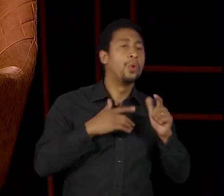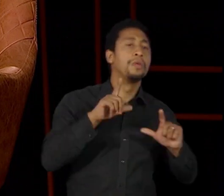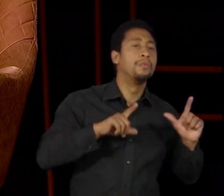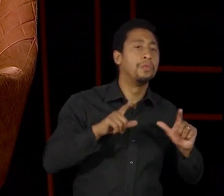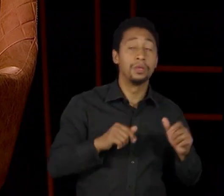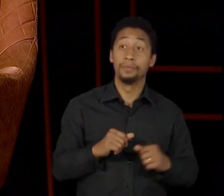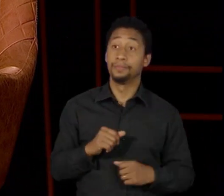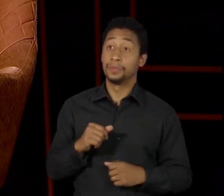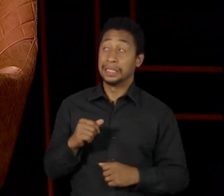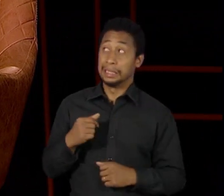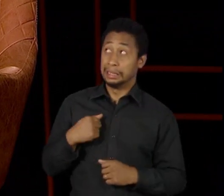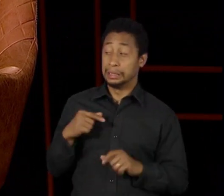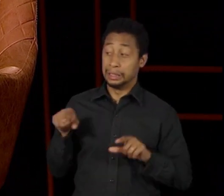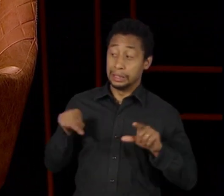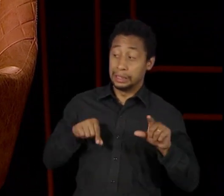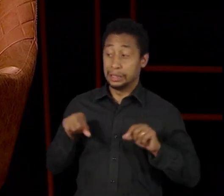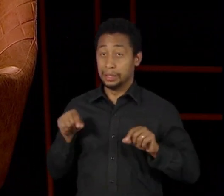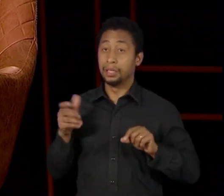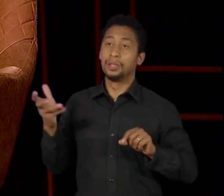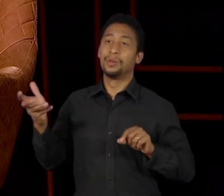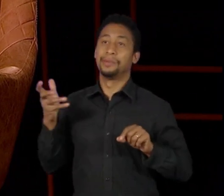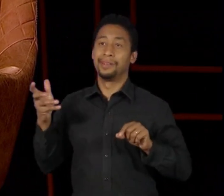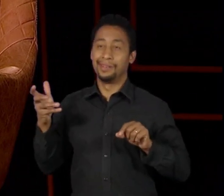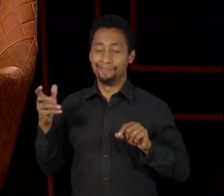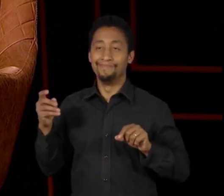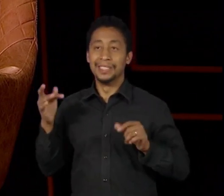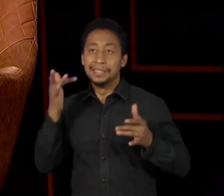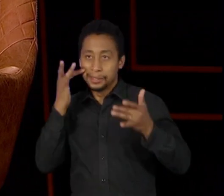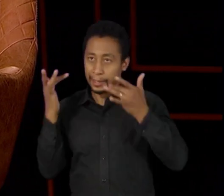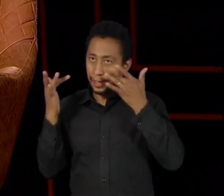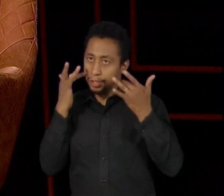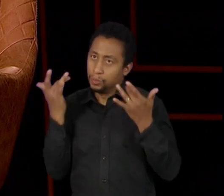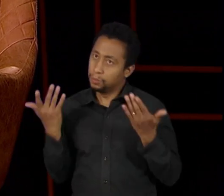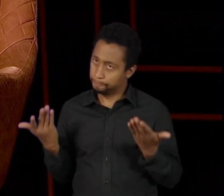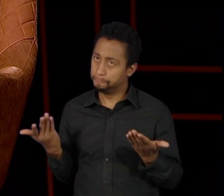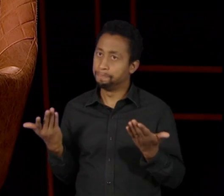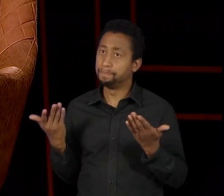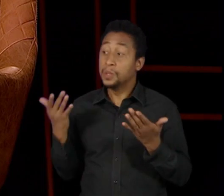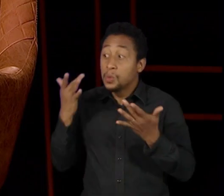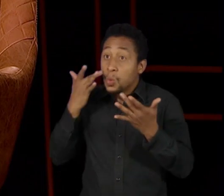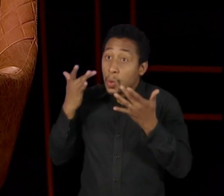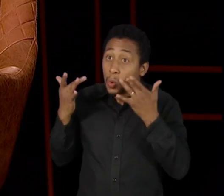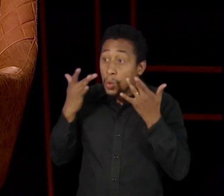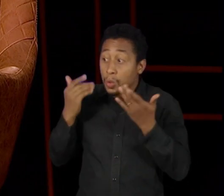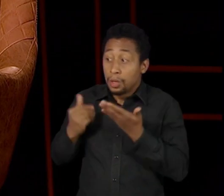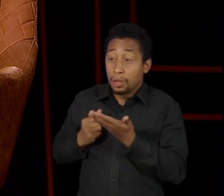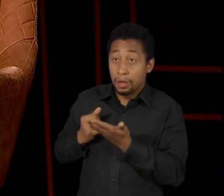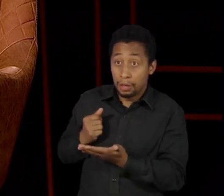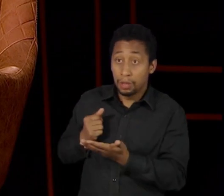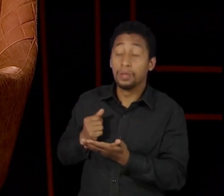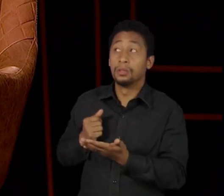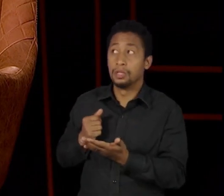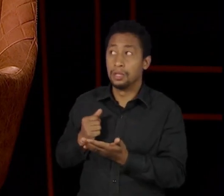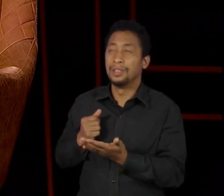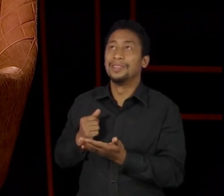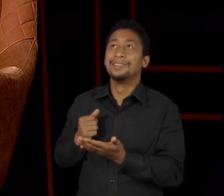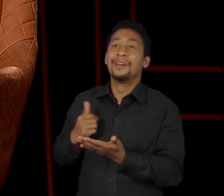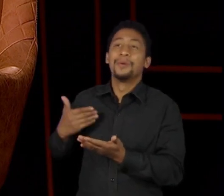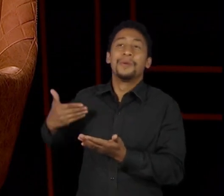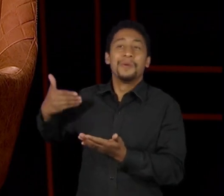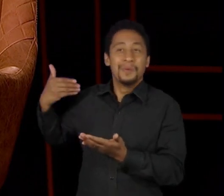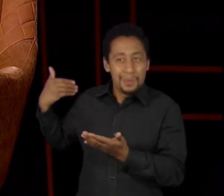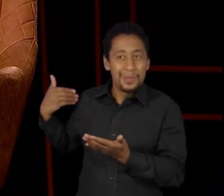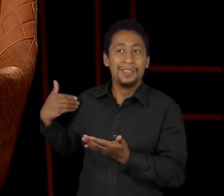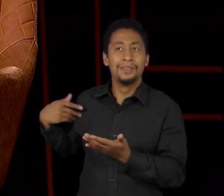escolher, eu quero fazer teatro. Claro. E se o teatro tivesse aquele tempo da bilheteria